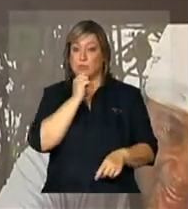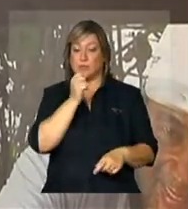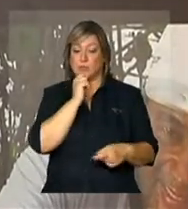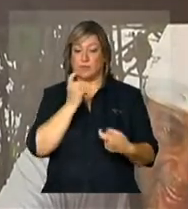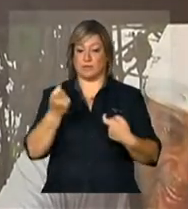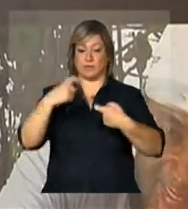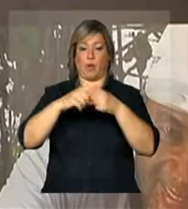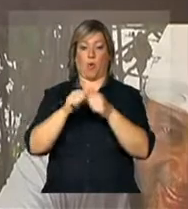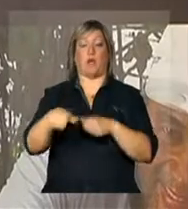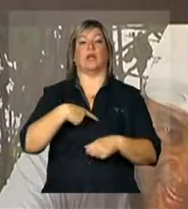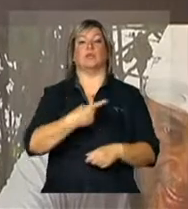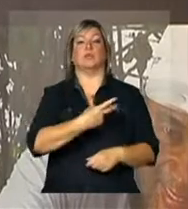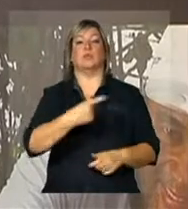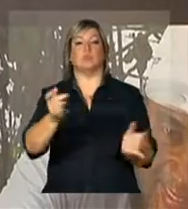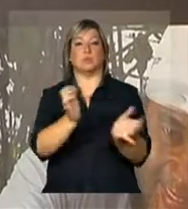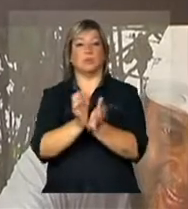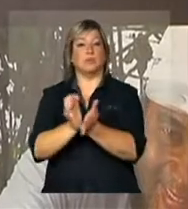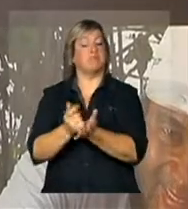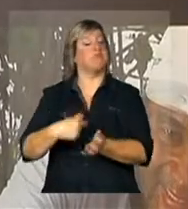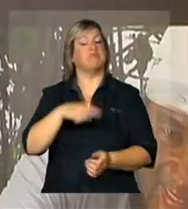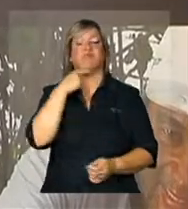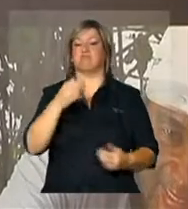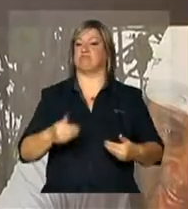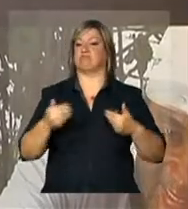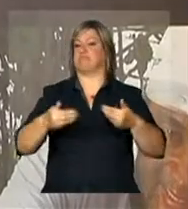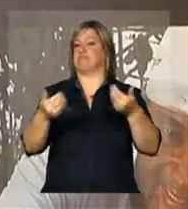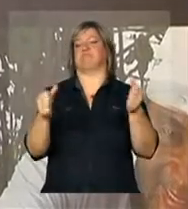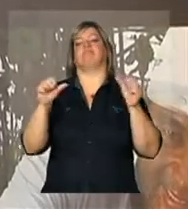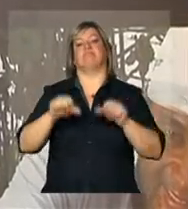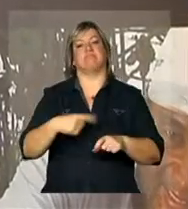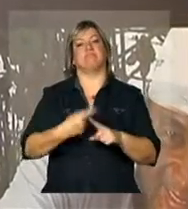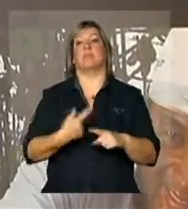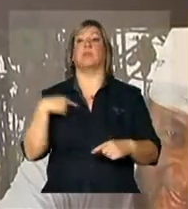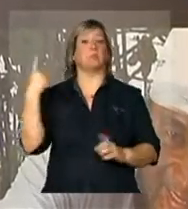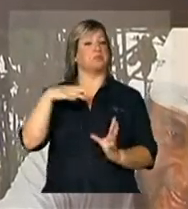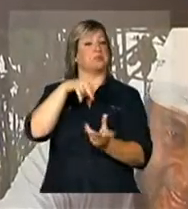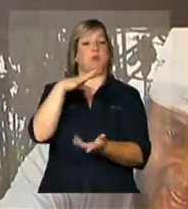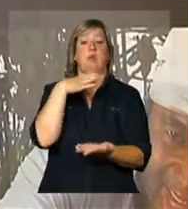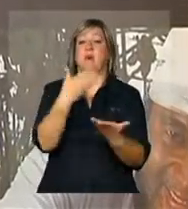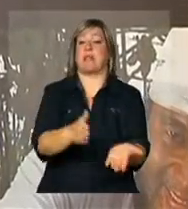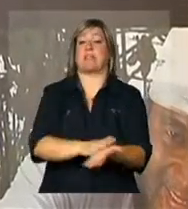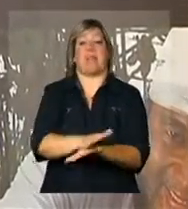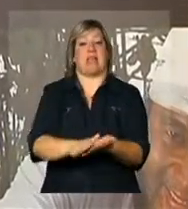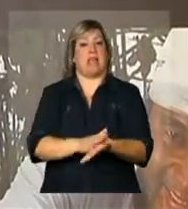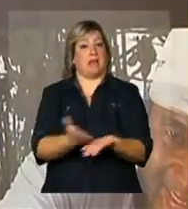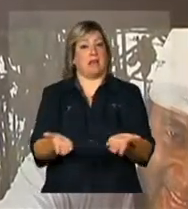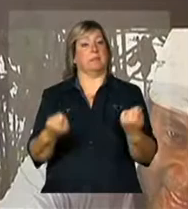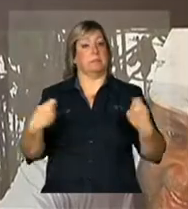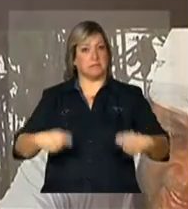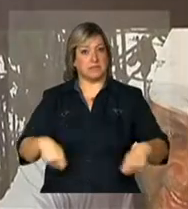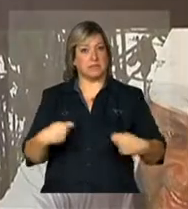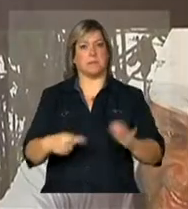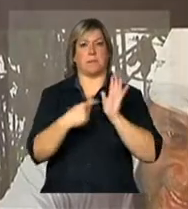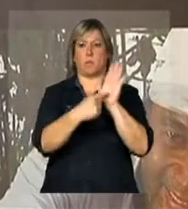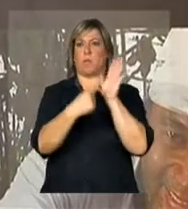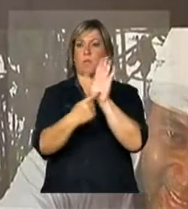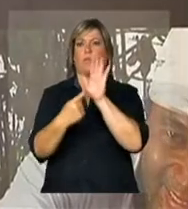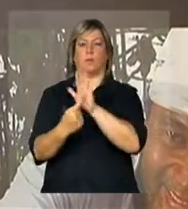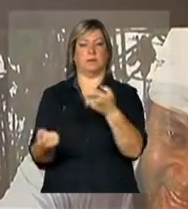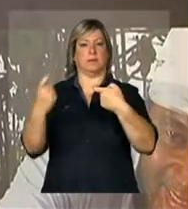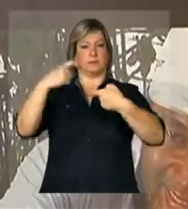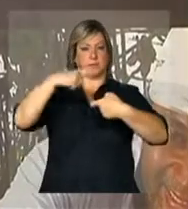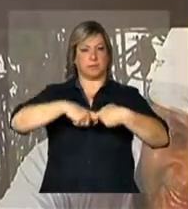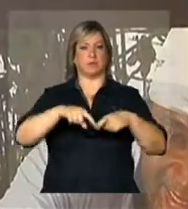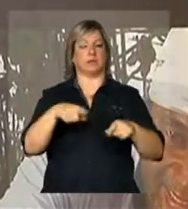com a sustentabilidade, você não vai para frente, você não é nem reconhecido internacionalmente. É fundamental você ter uma